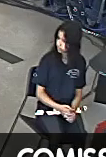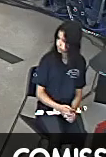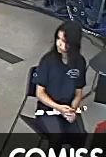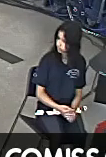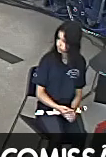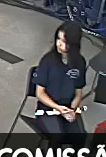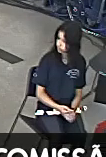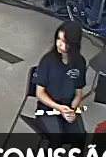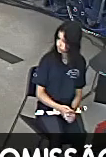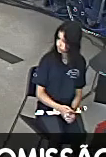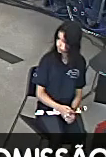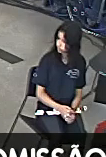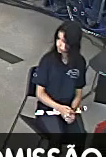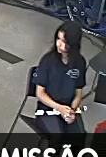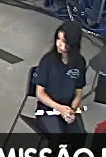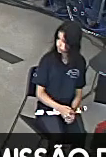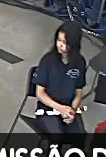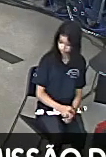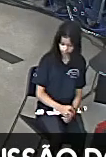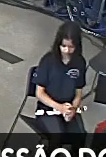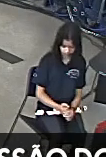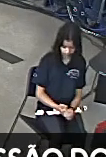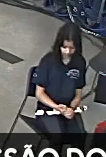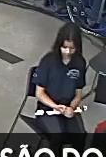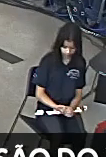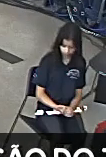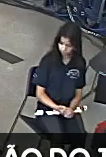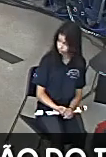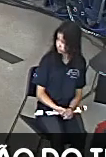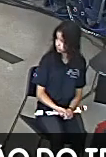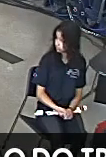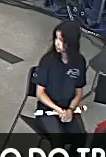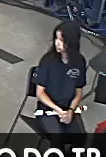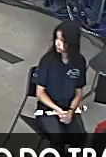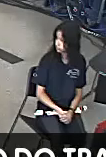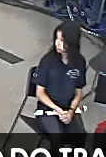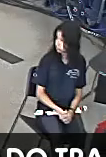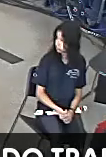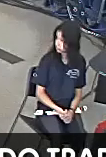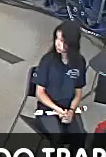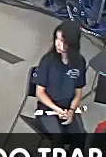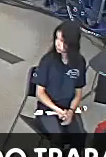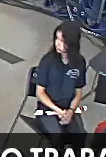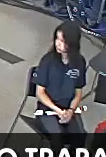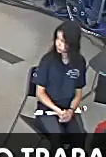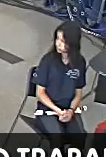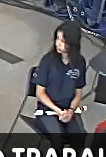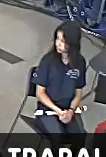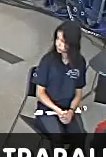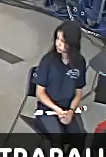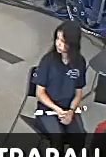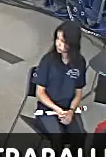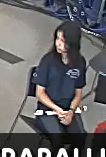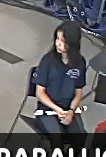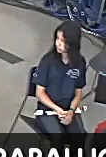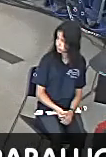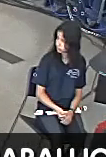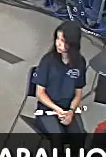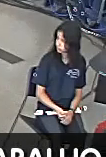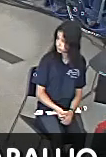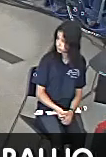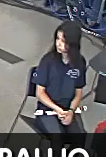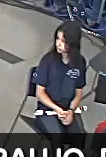do acompanhamento a cada pessoa da paróquia São Dimas. Os que ainda lá residem, desde